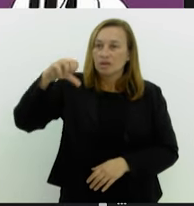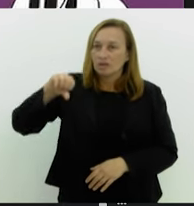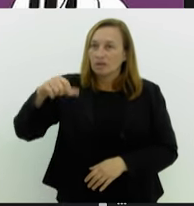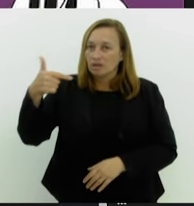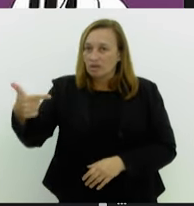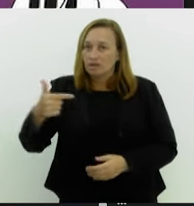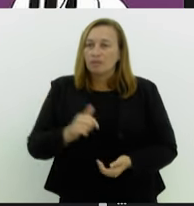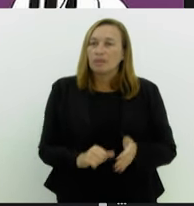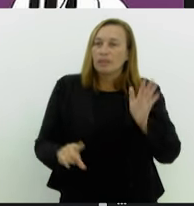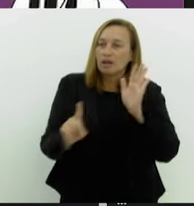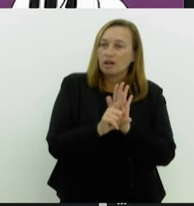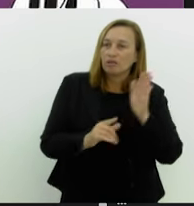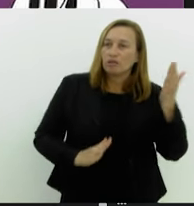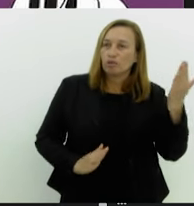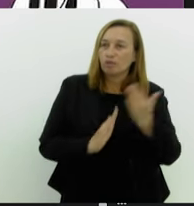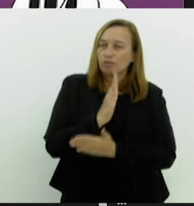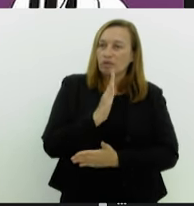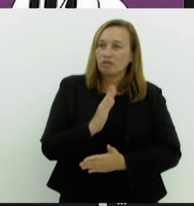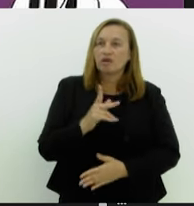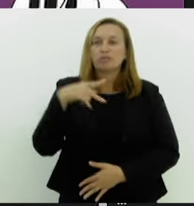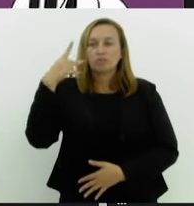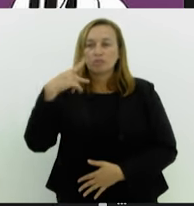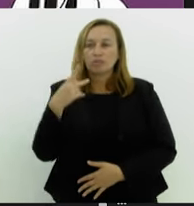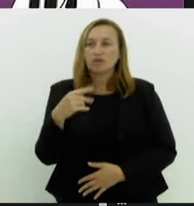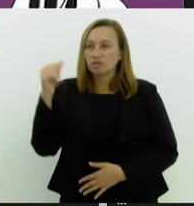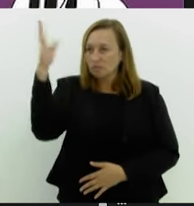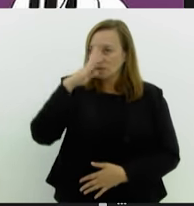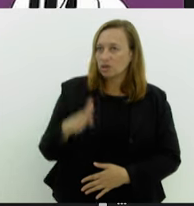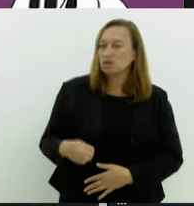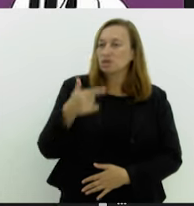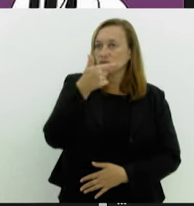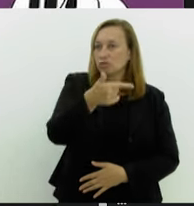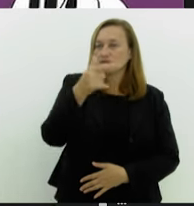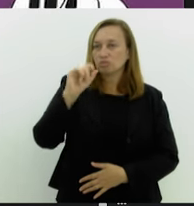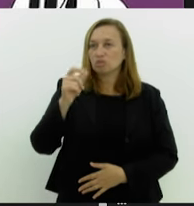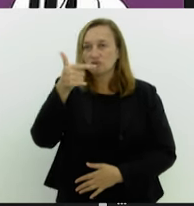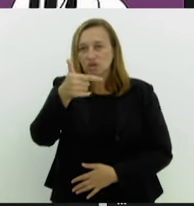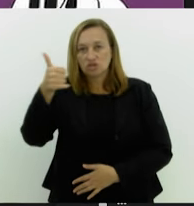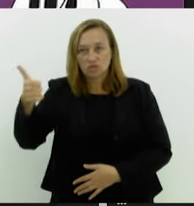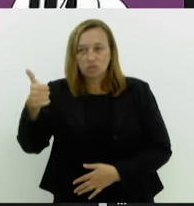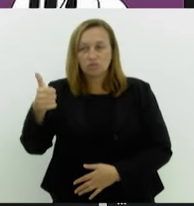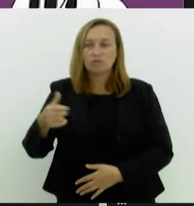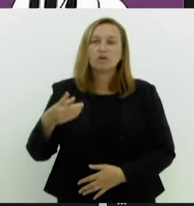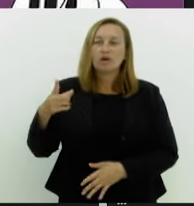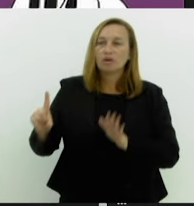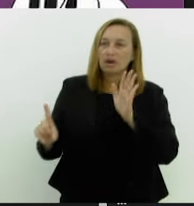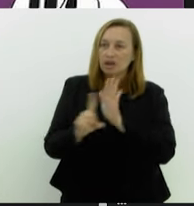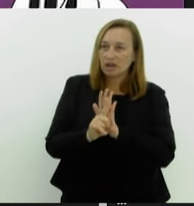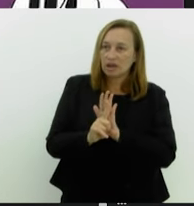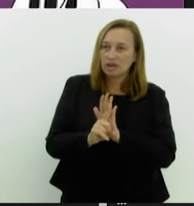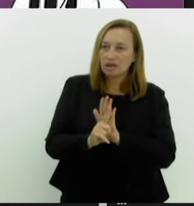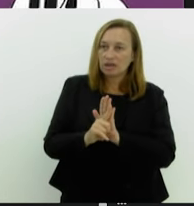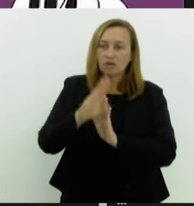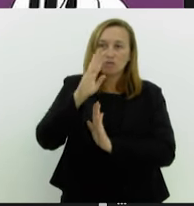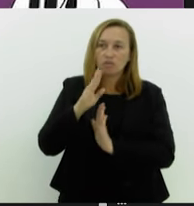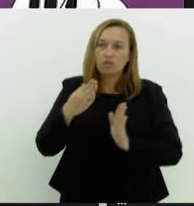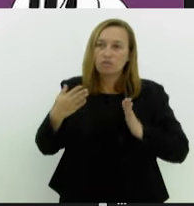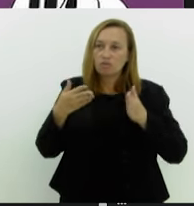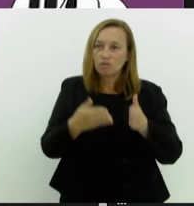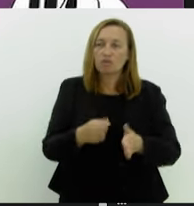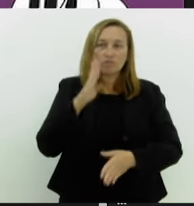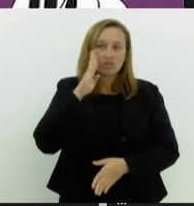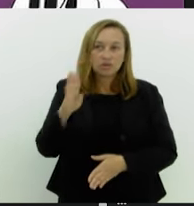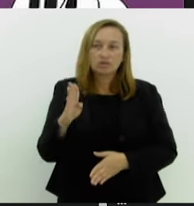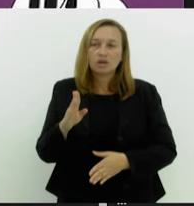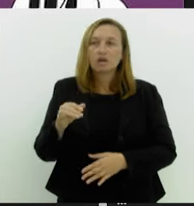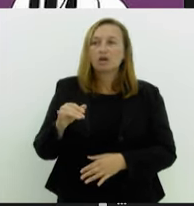né que é uma lei que foi aprovada pelo parlamento brasileiro em 2021 é uma lei que é um Marco no tratamento da questão do